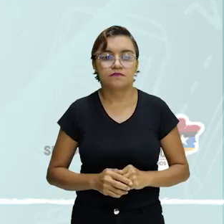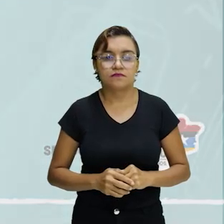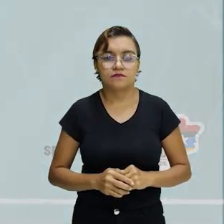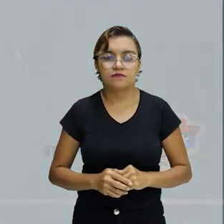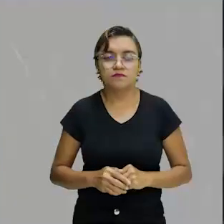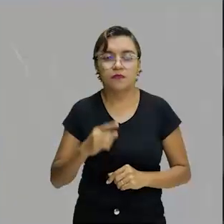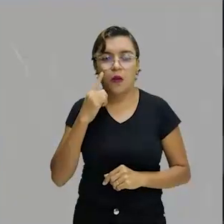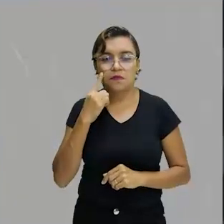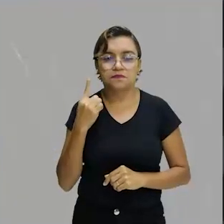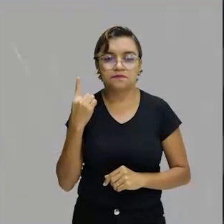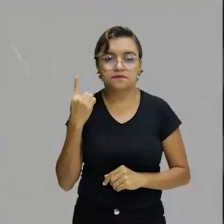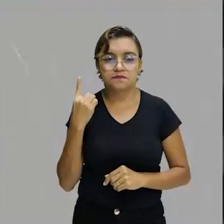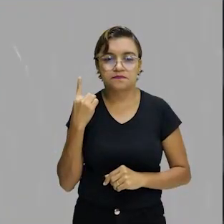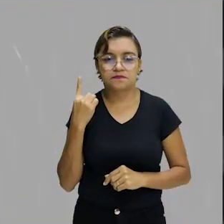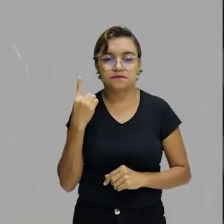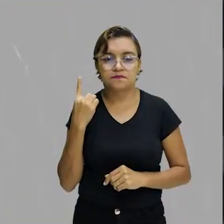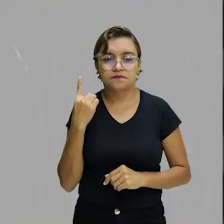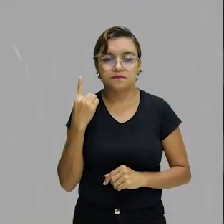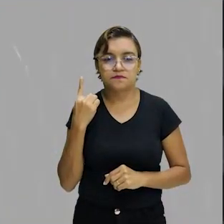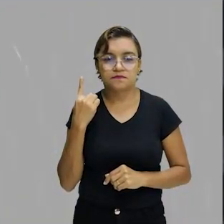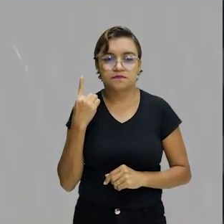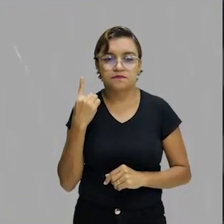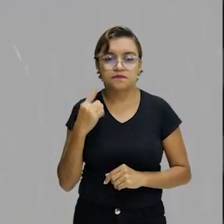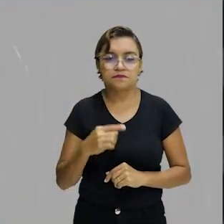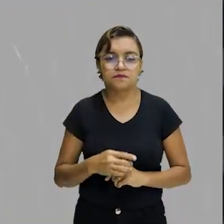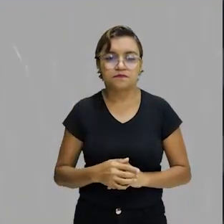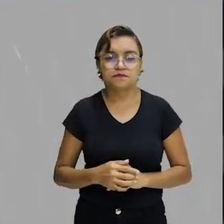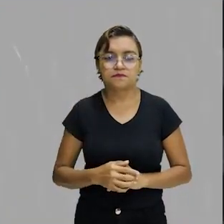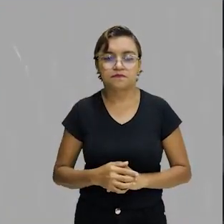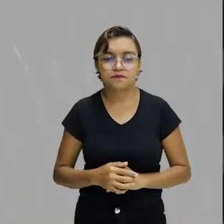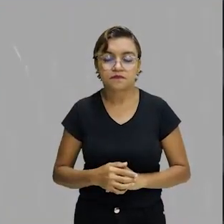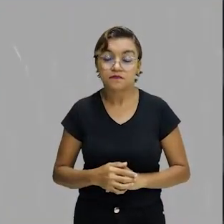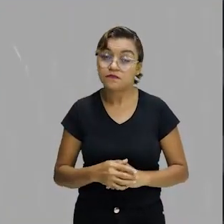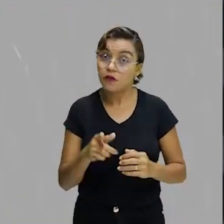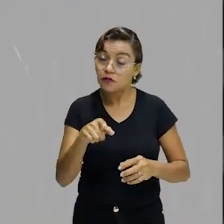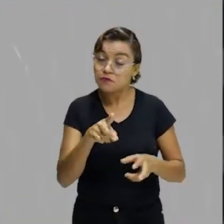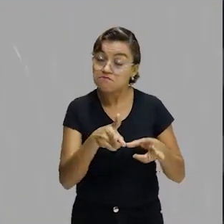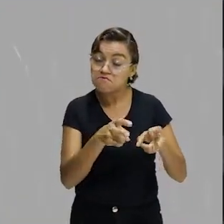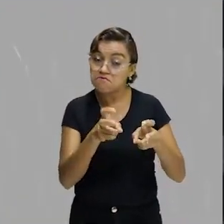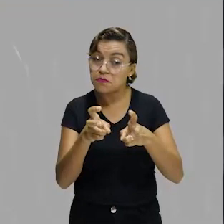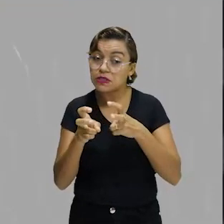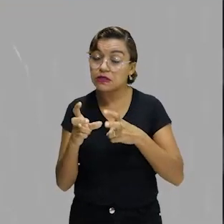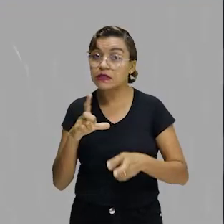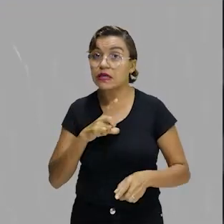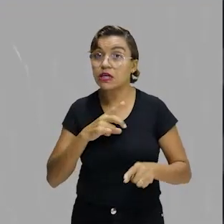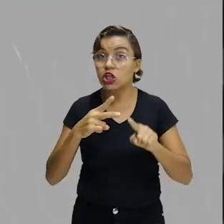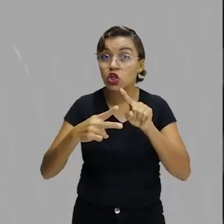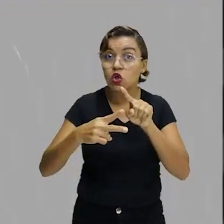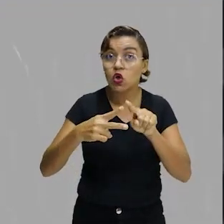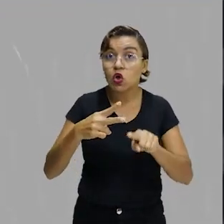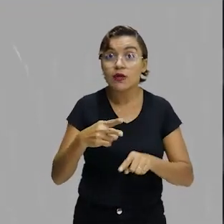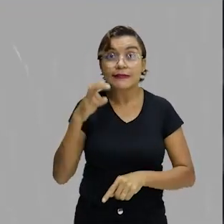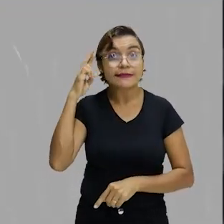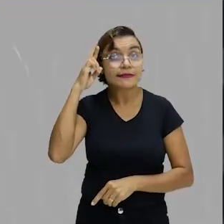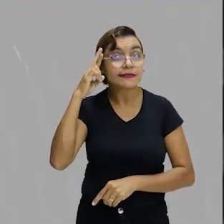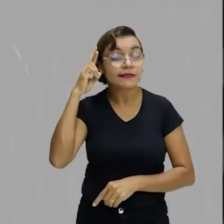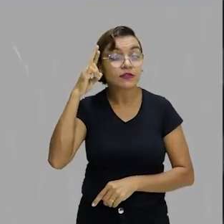cogumelos. Para um bom observador, você já vai perceber que eu tenho duas premissas particulares.